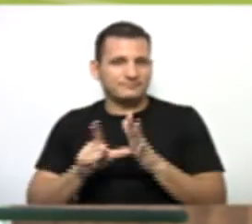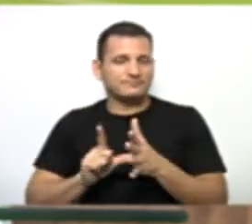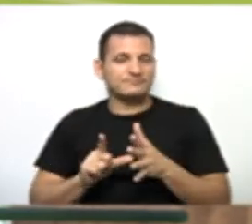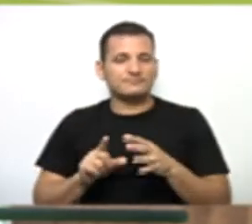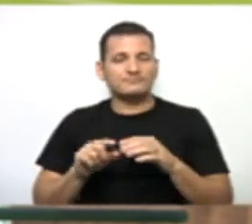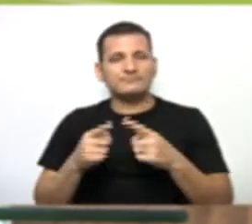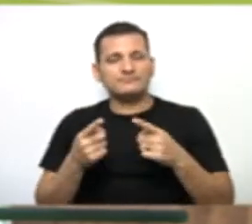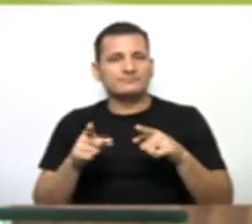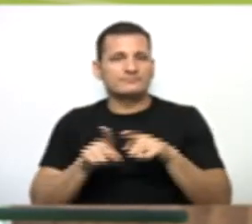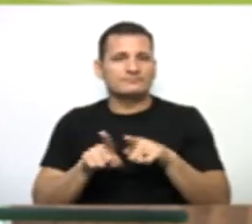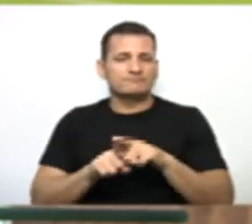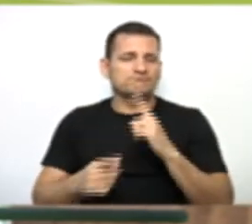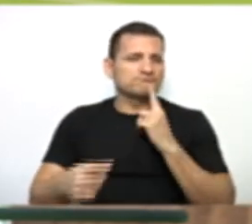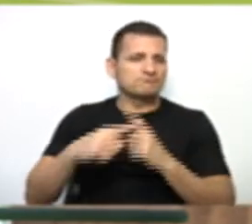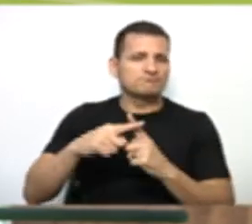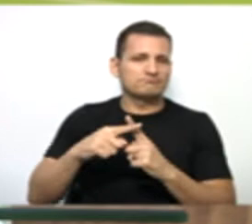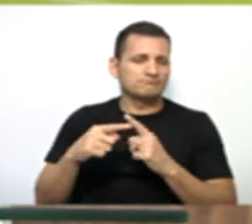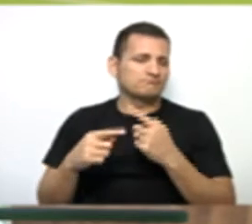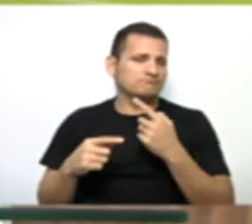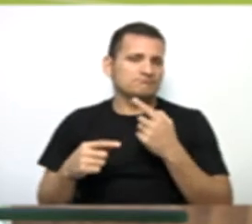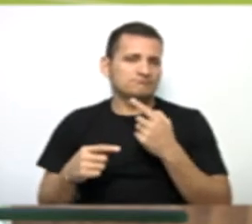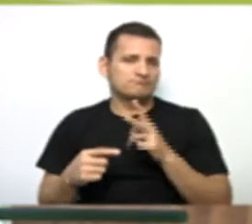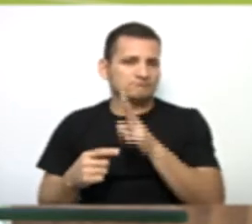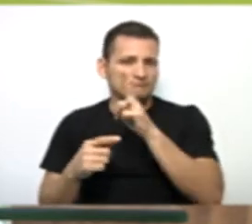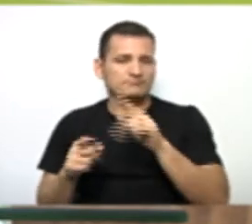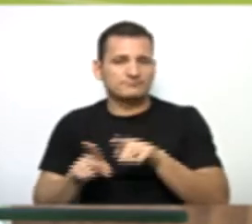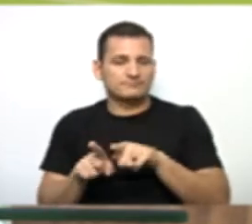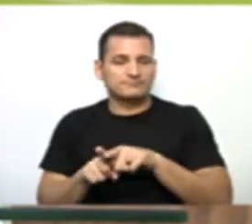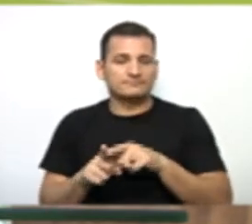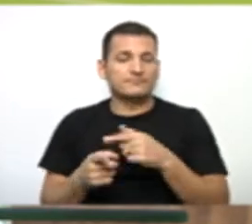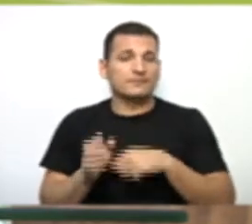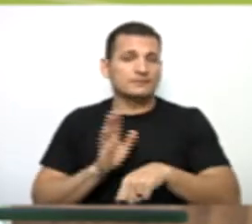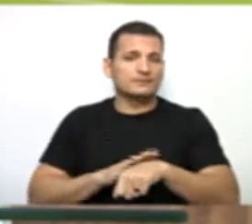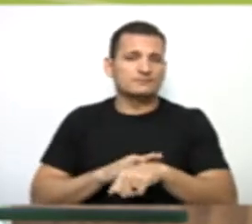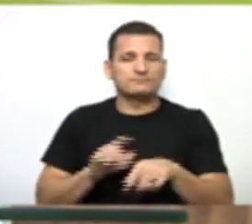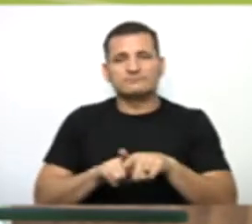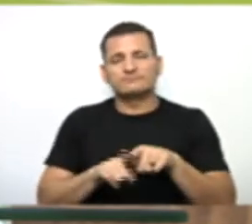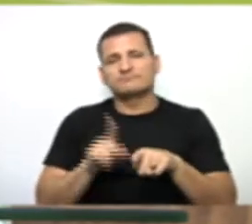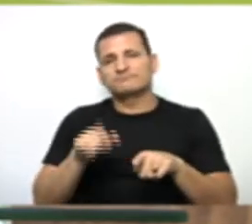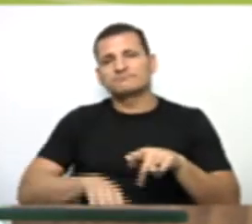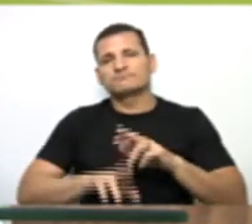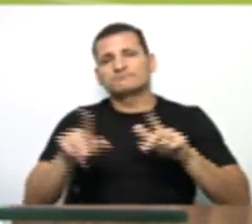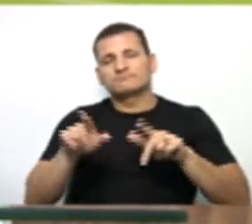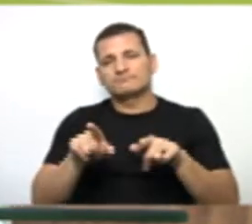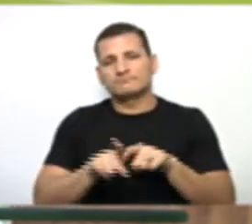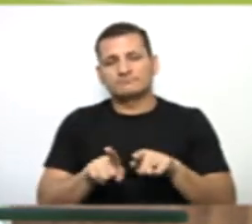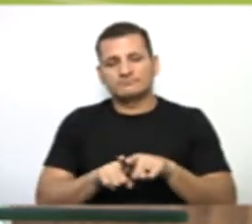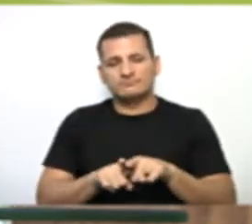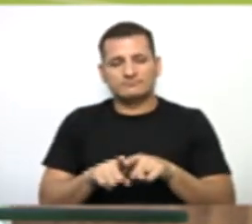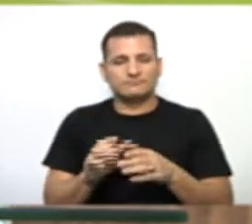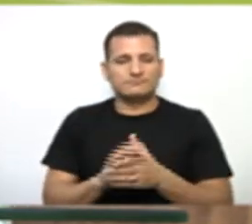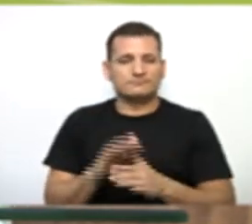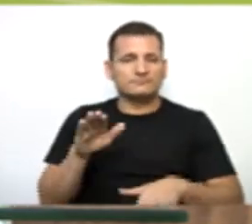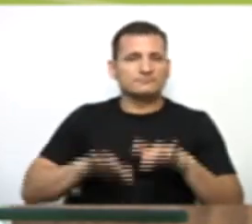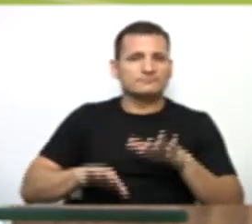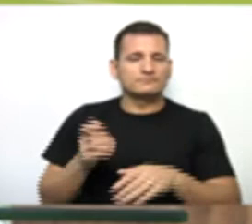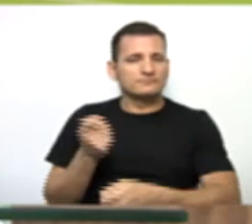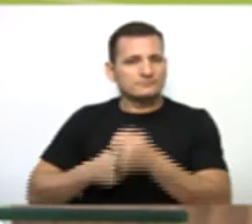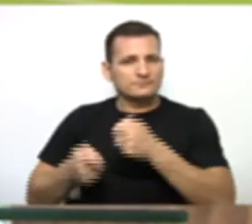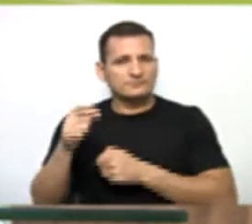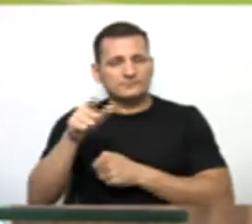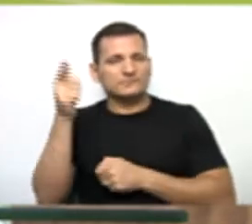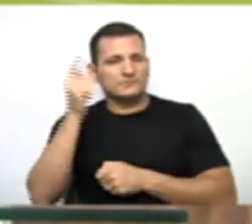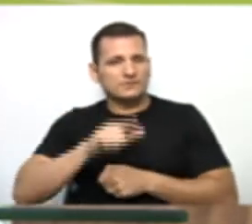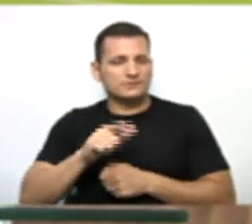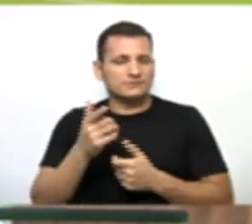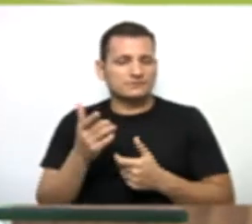mas sendo positivo para o seu lado, né? E também o tempo é um diferencial. Muitas vezes, numa negociação, você consegue